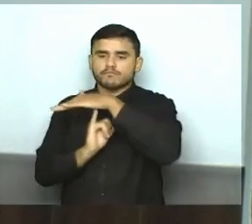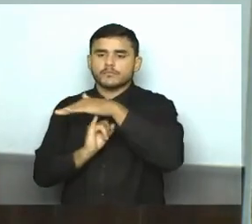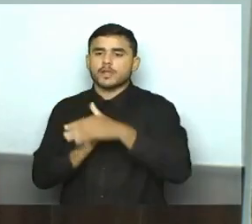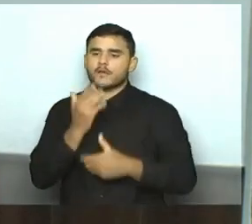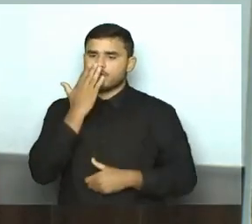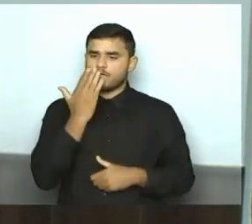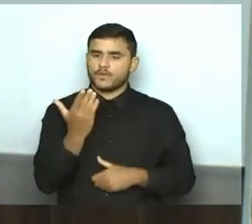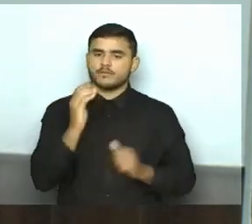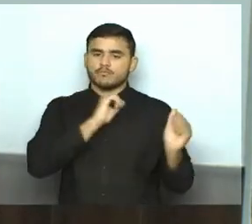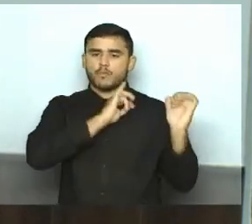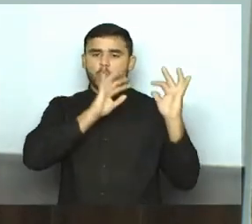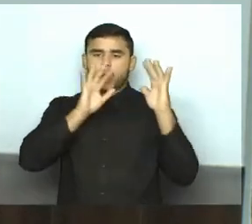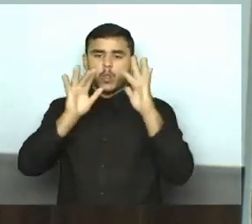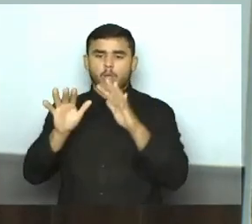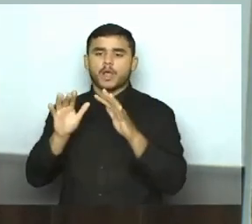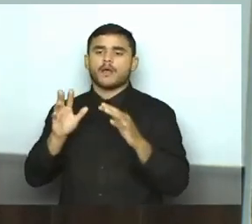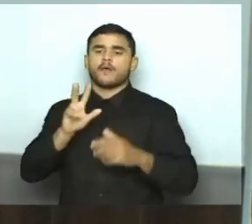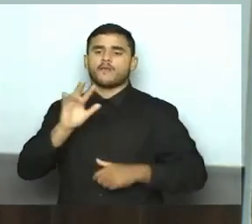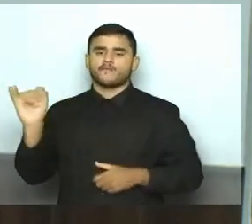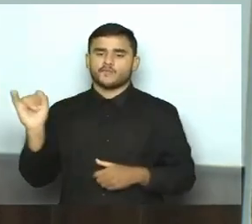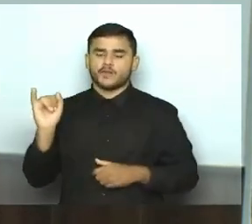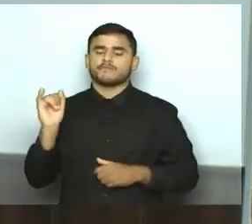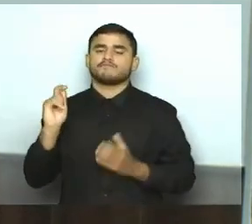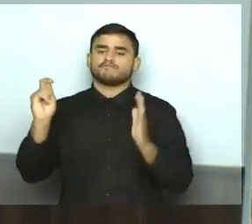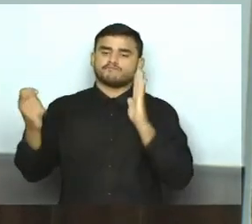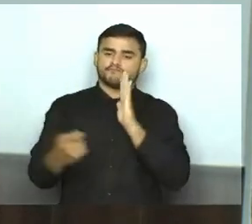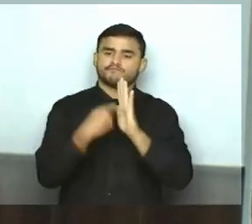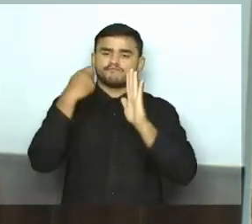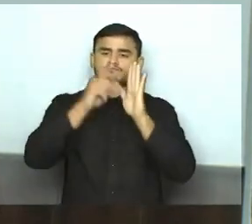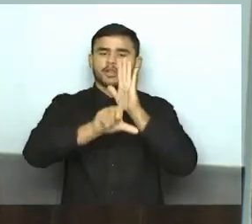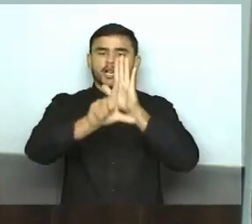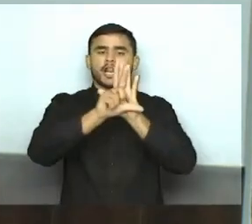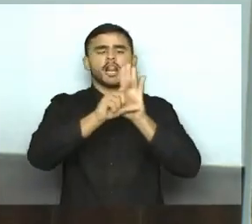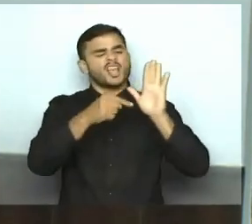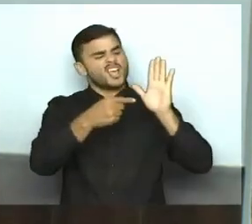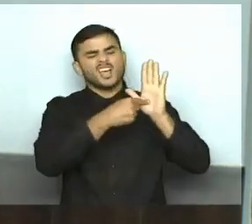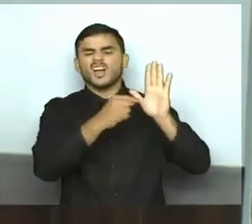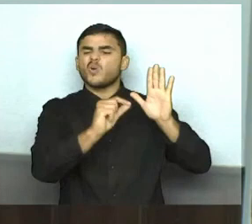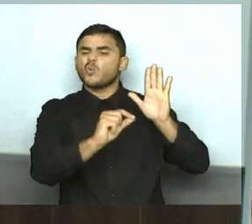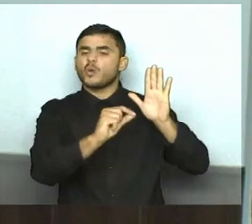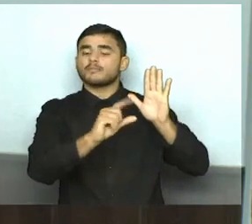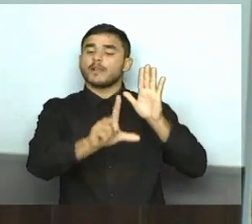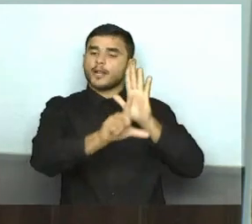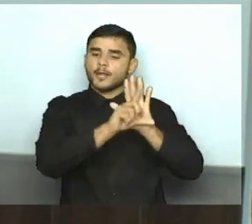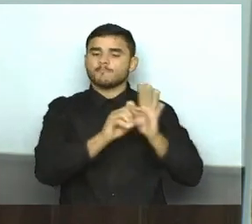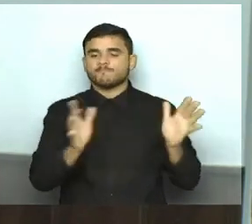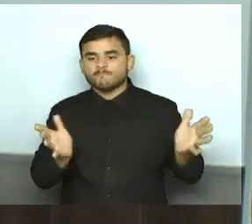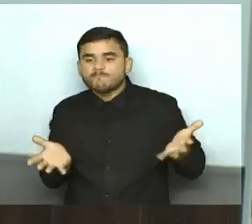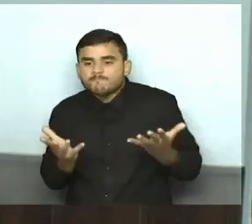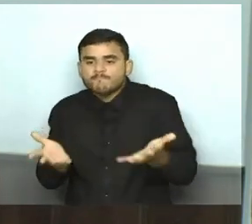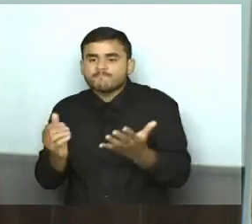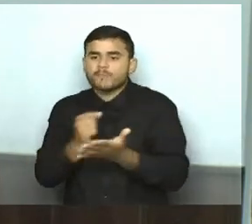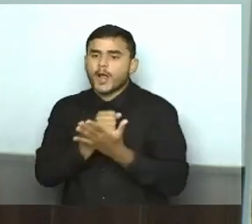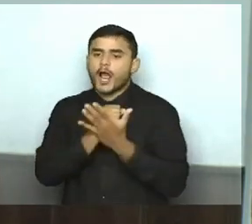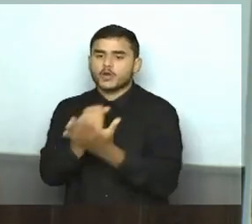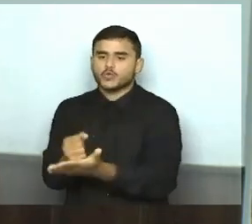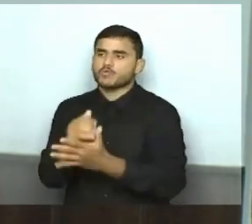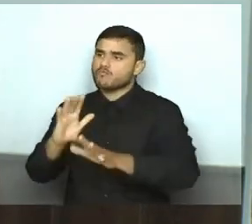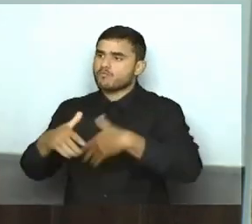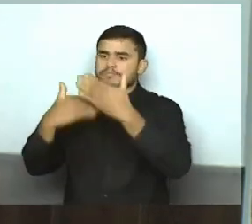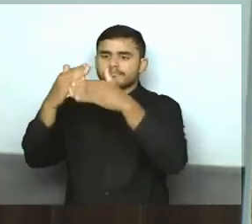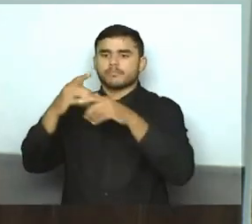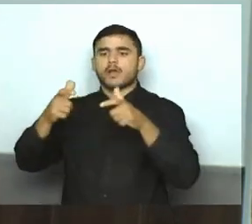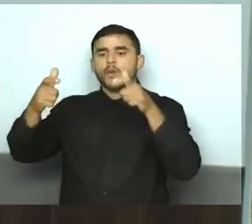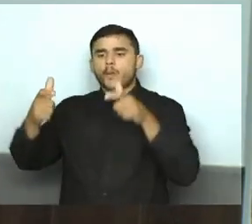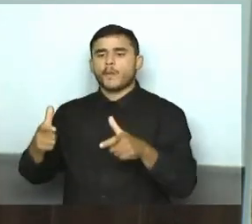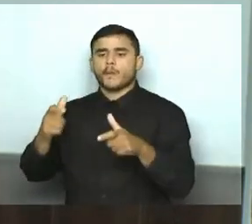uma lei que visa revitalizar aquela região que é tão importante para a nossa cidade. Todos os fortalezenses, na